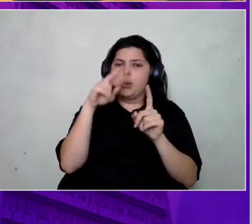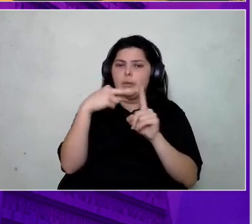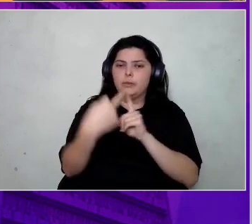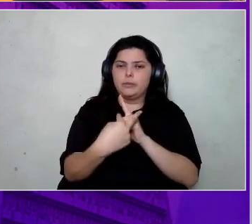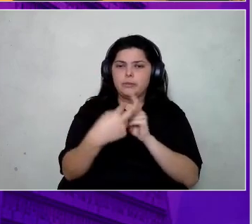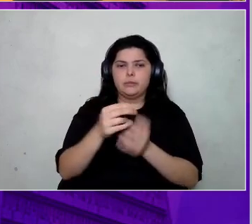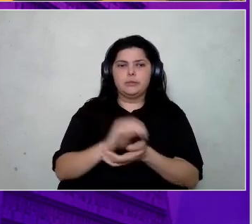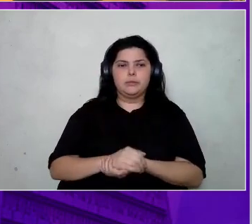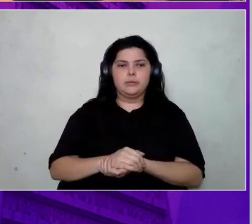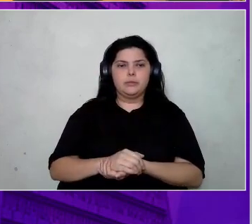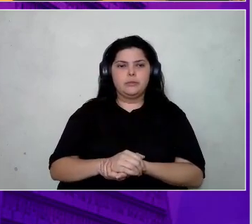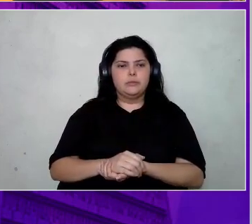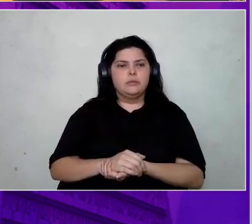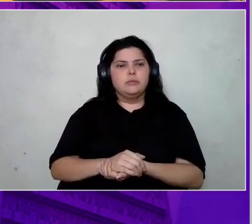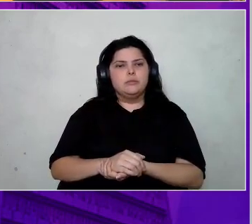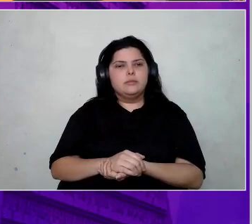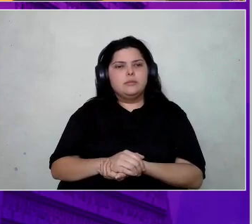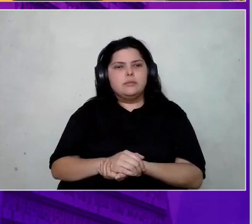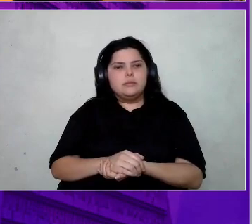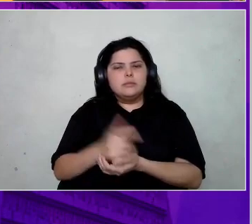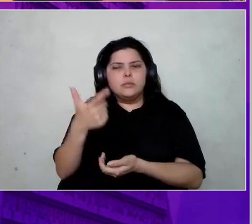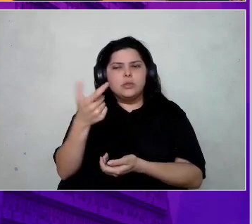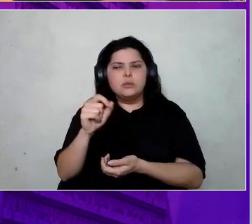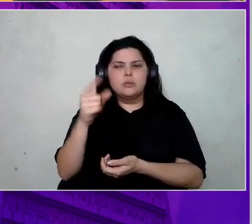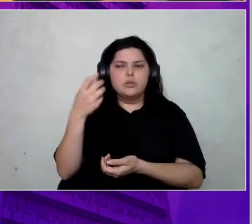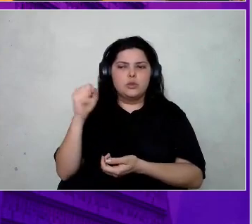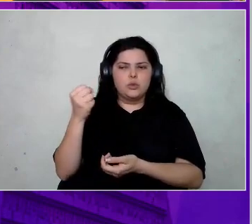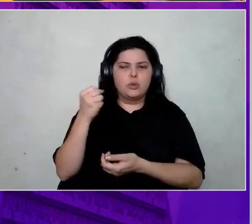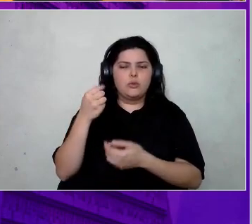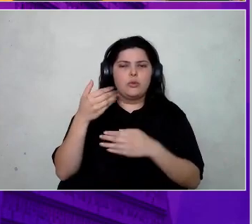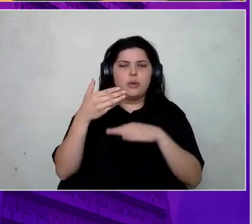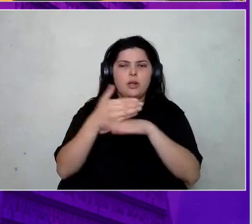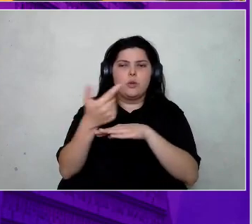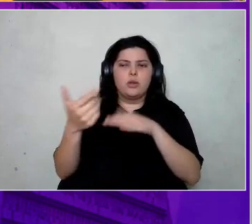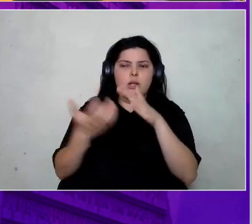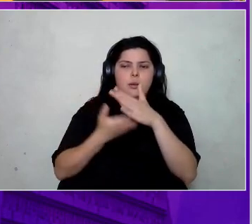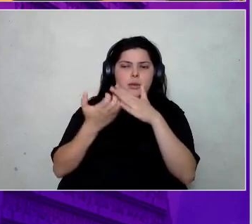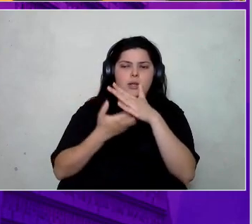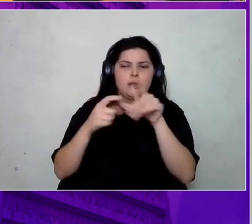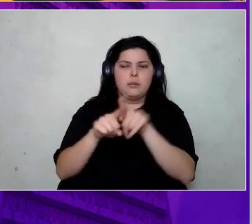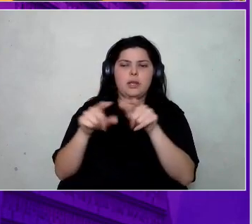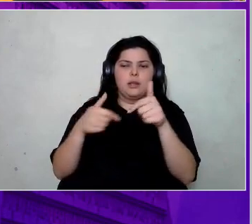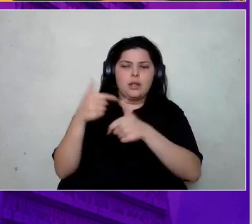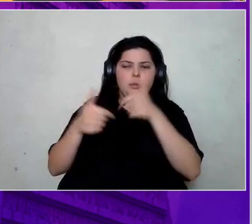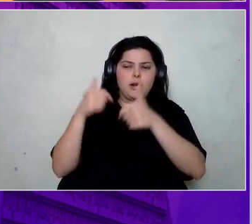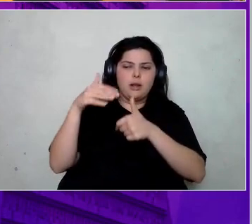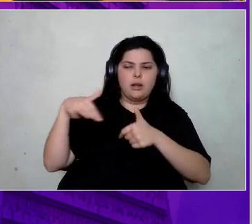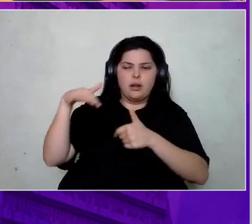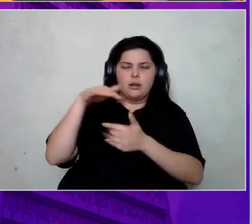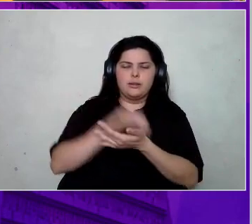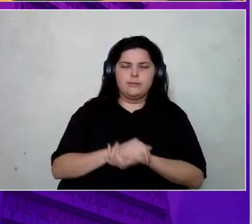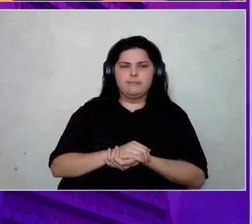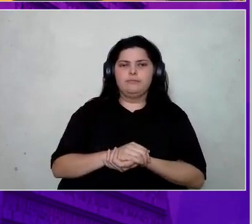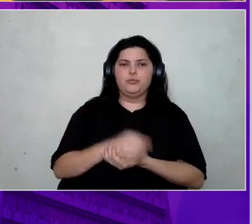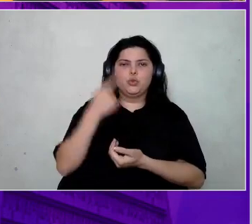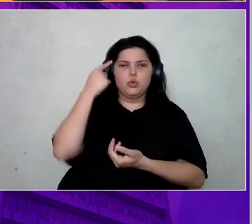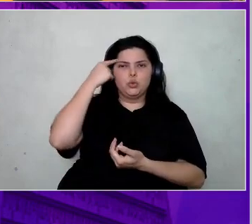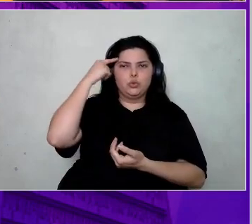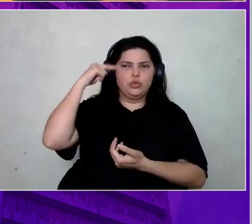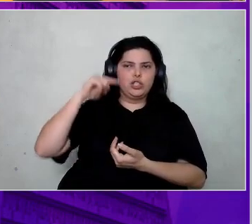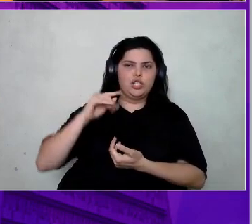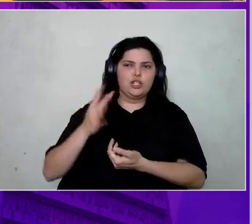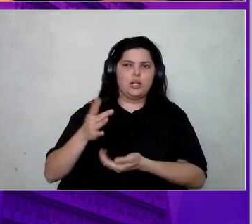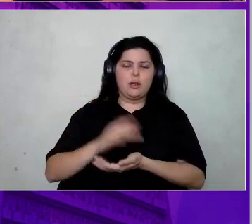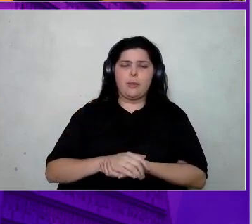exemplo, quando em 2018, quando eu fui entrar numa outra empresa, né, que eu fui fazer um trabalho, Eu passei um dia lá na empresa e qual